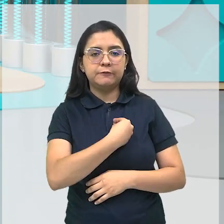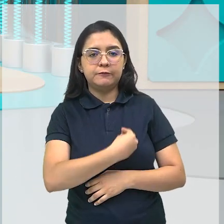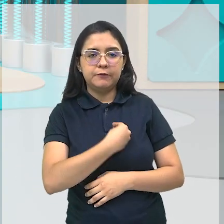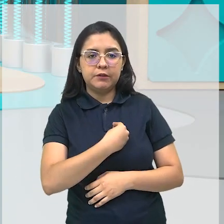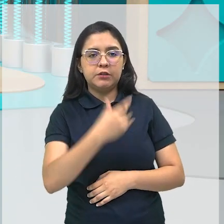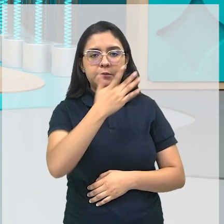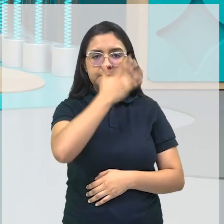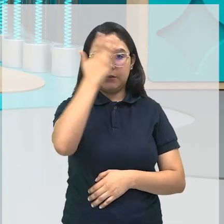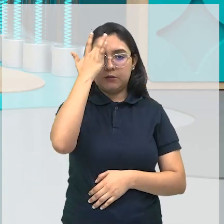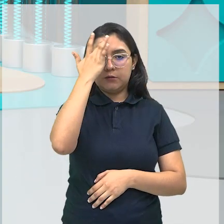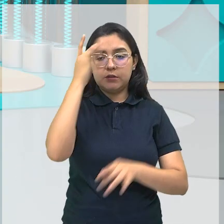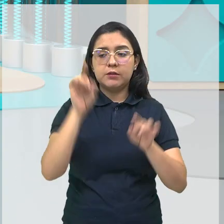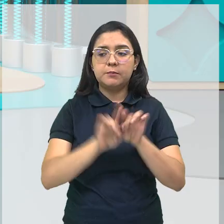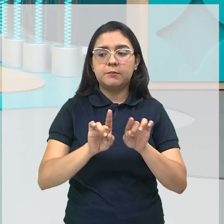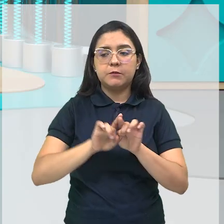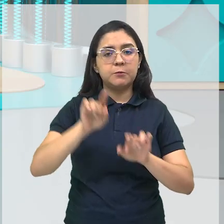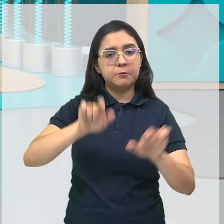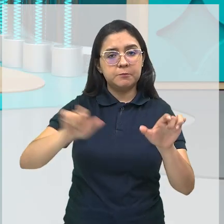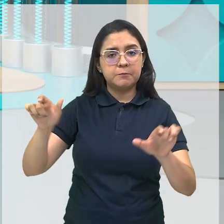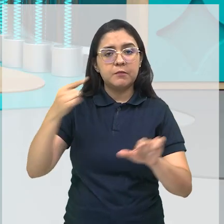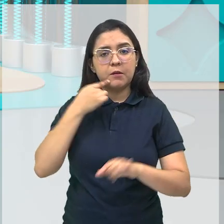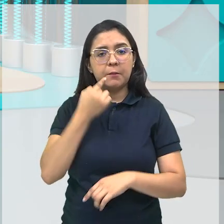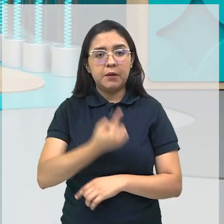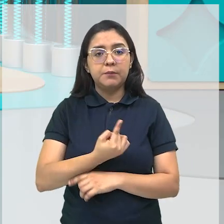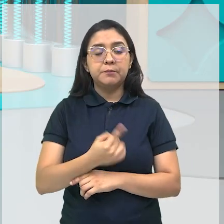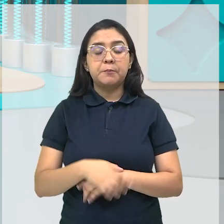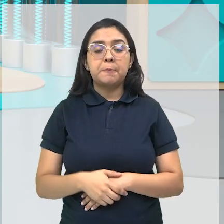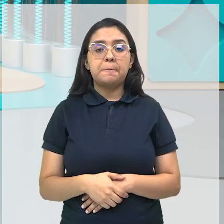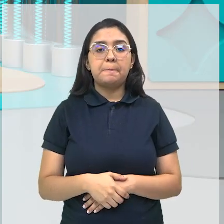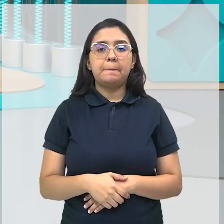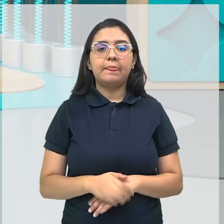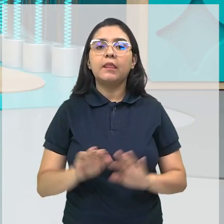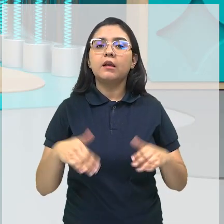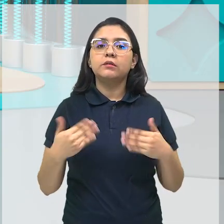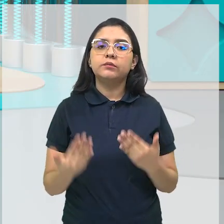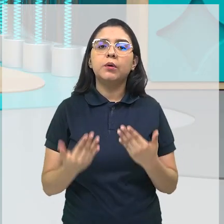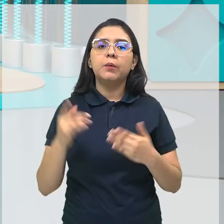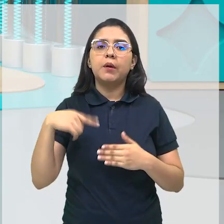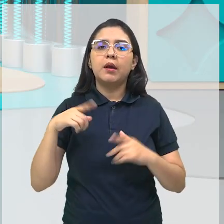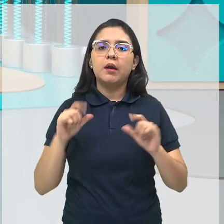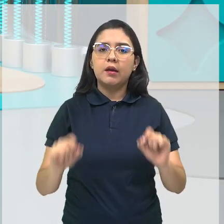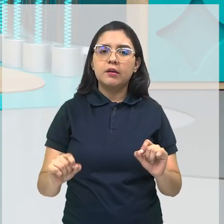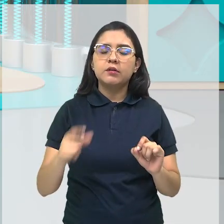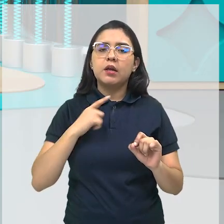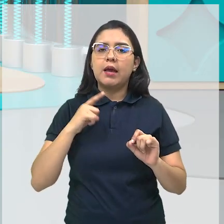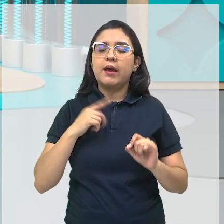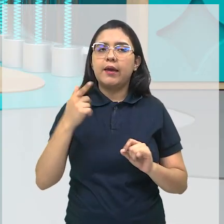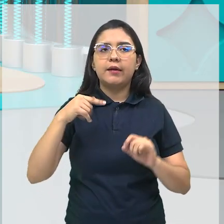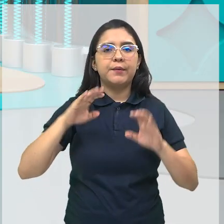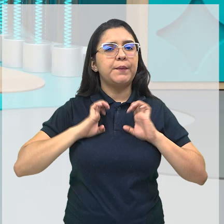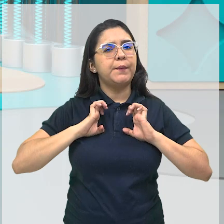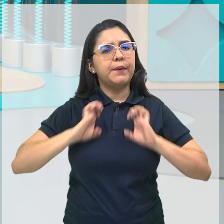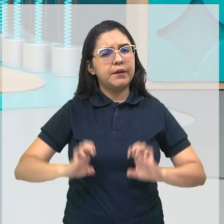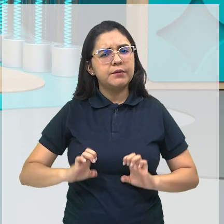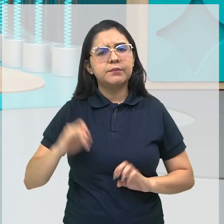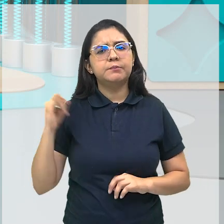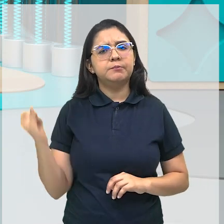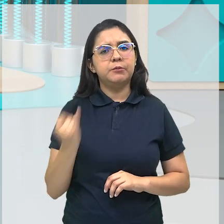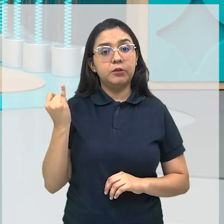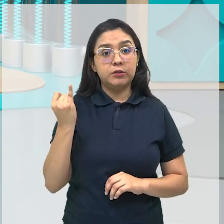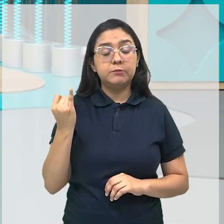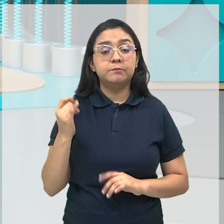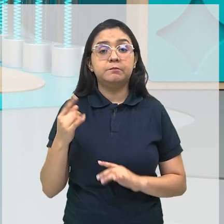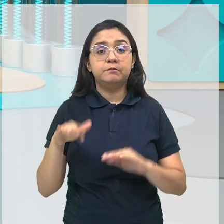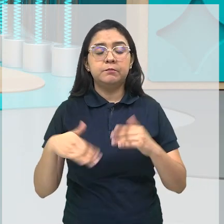vítima, como também das pessoas que estão ali próximas, né? Então, esse senso ético, ele é muito importante.